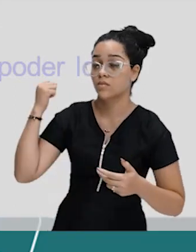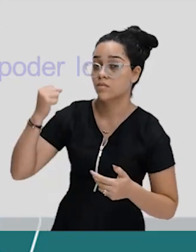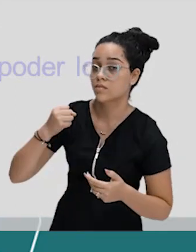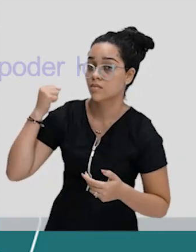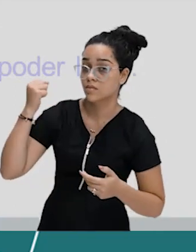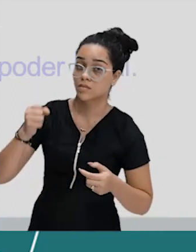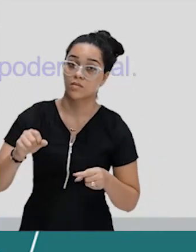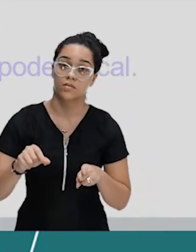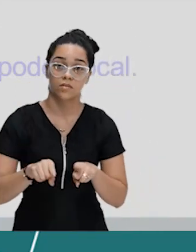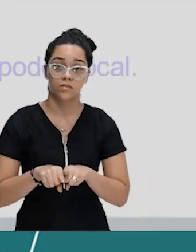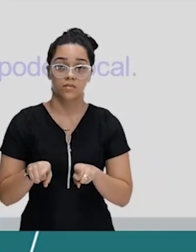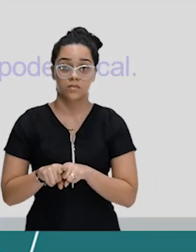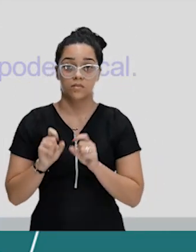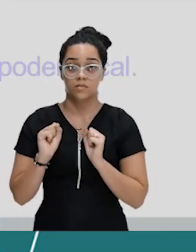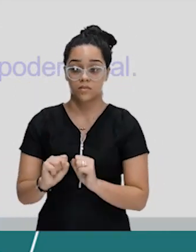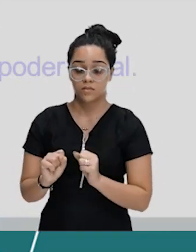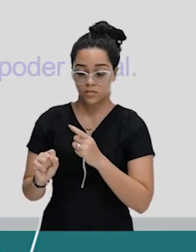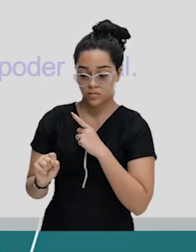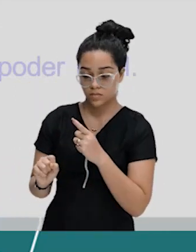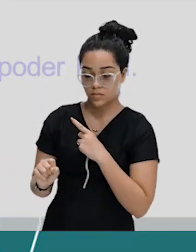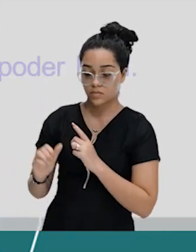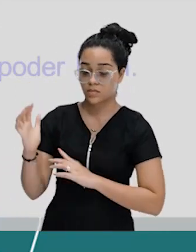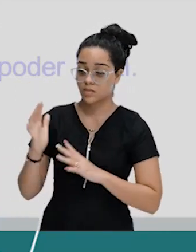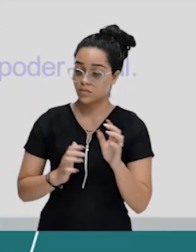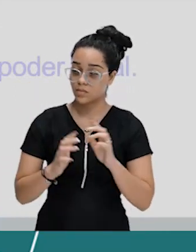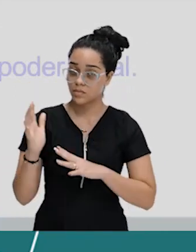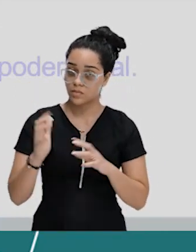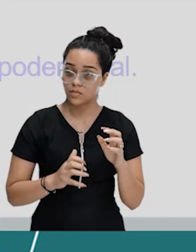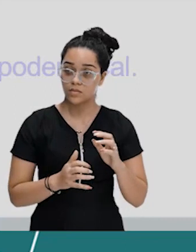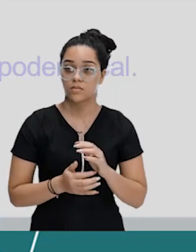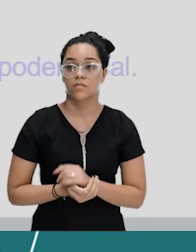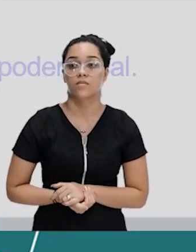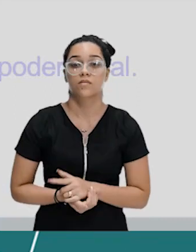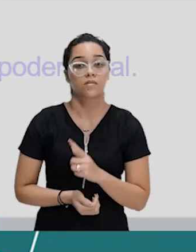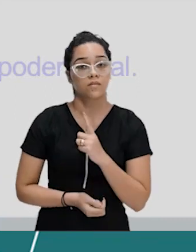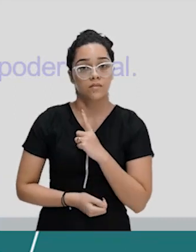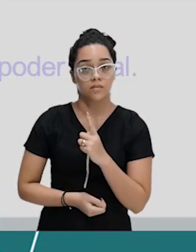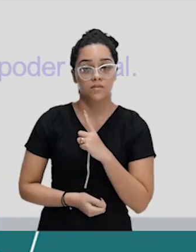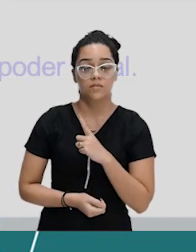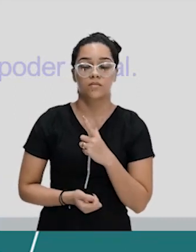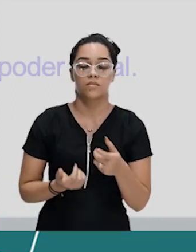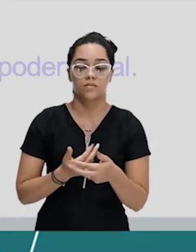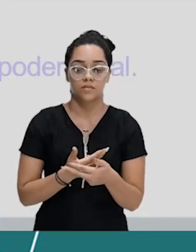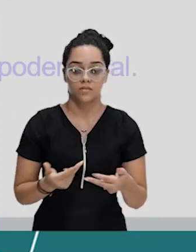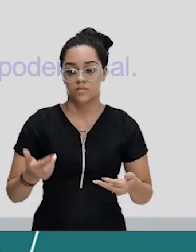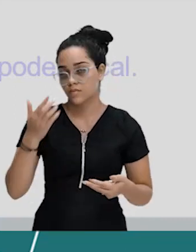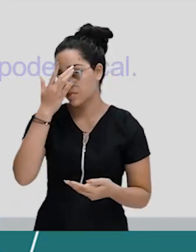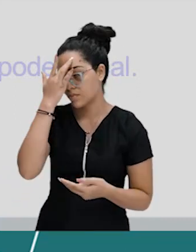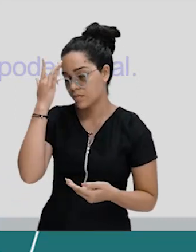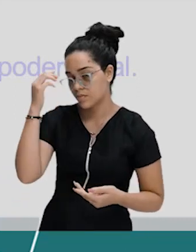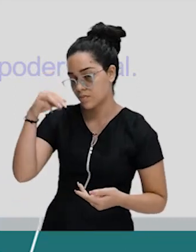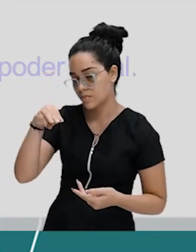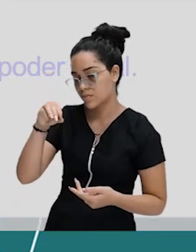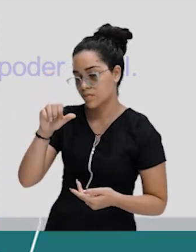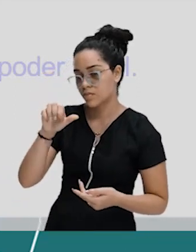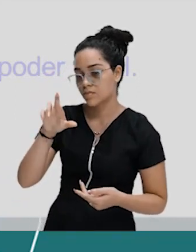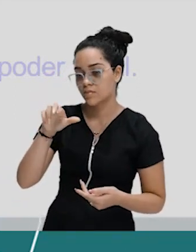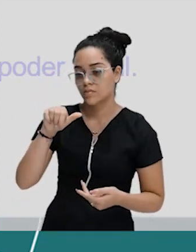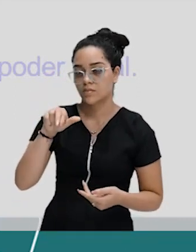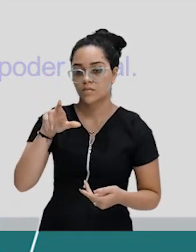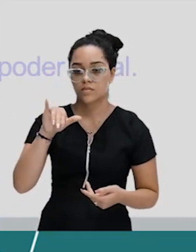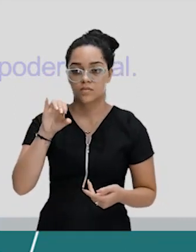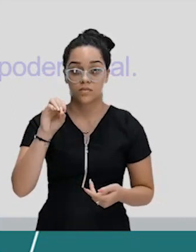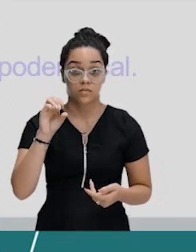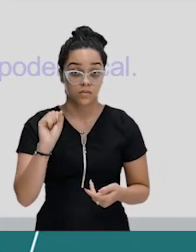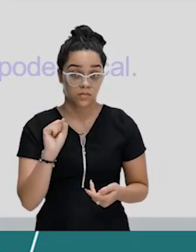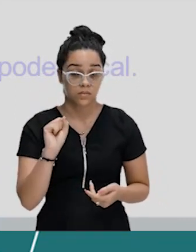camponesas e até mesmo para se envolver em guerras. Um exército formado por mercenários, um exército